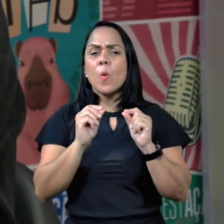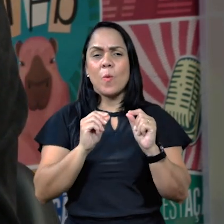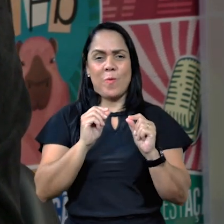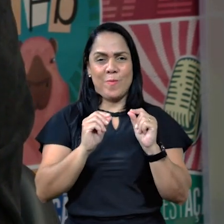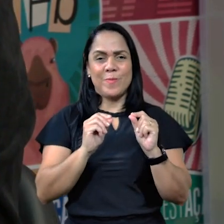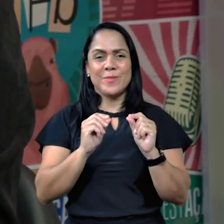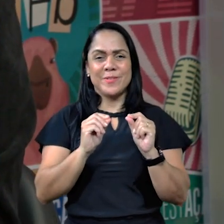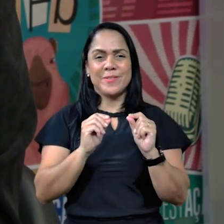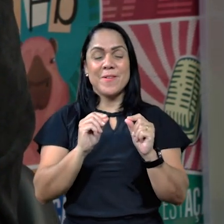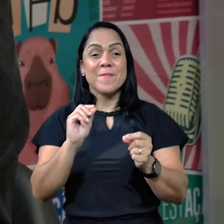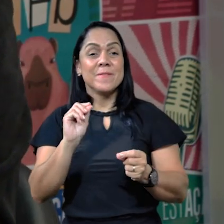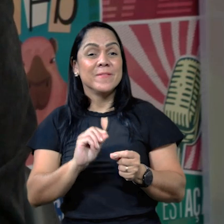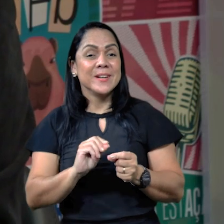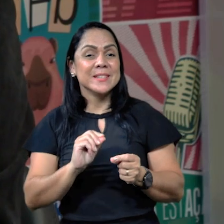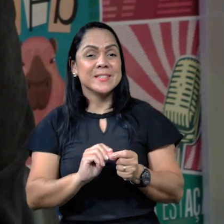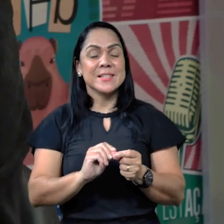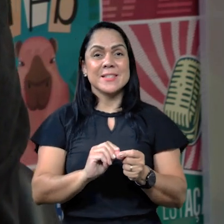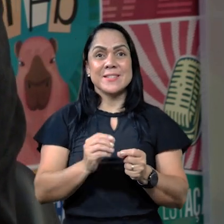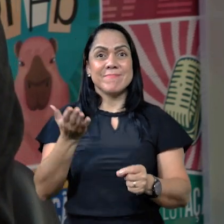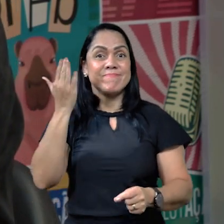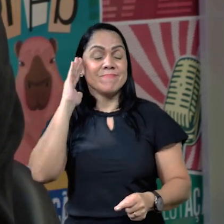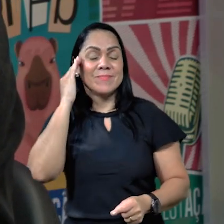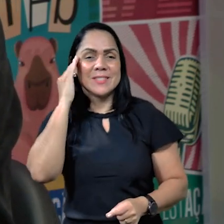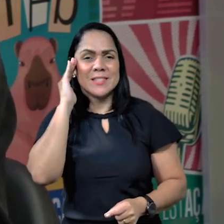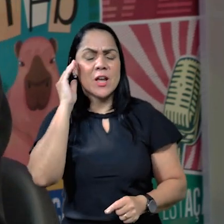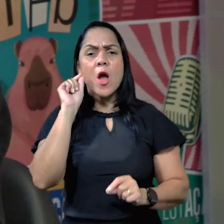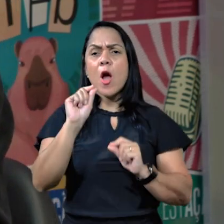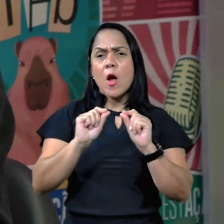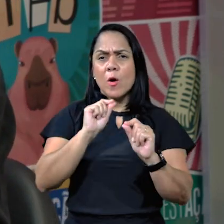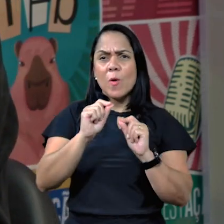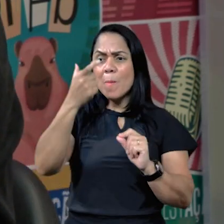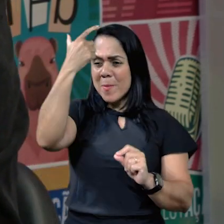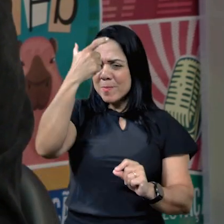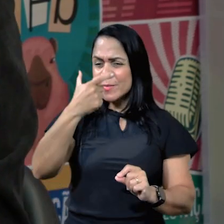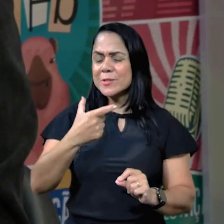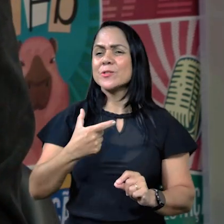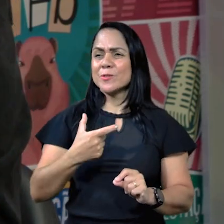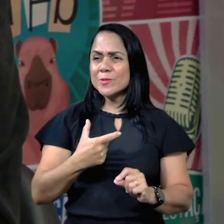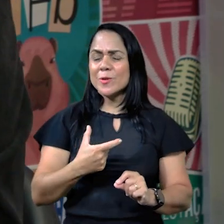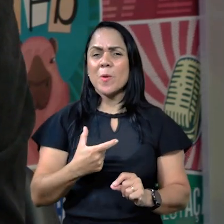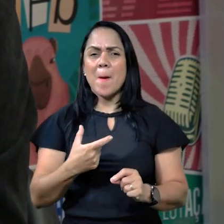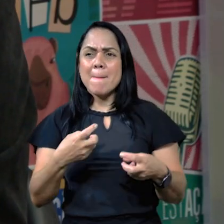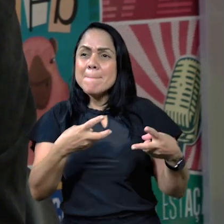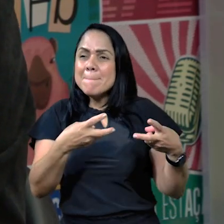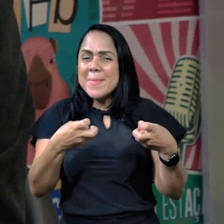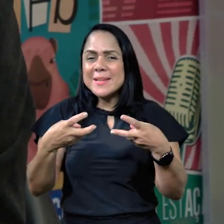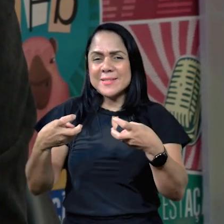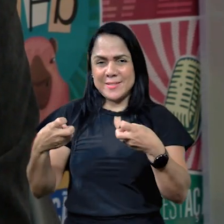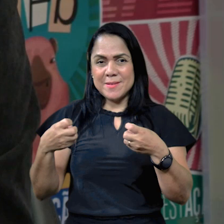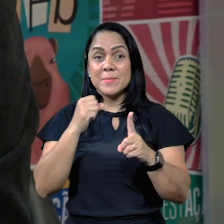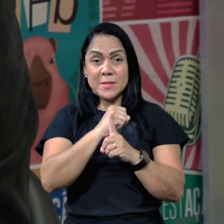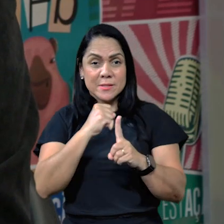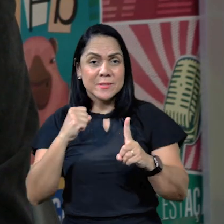isso se você não tem esse entendimento, né, assim, de como essa pessoa se identifica, como essa pessoa se percebe nessa